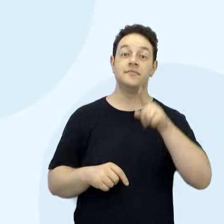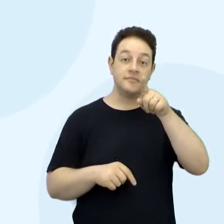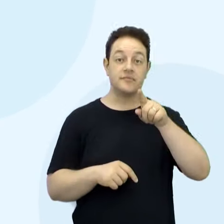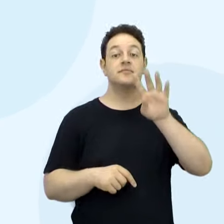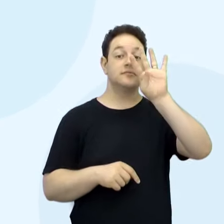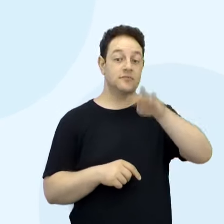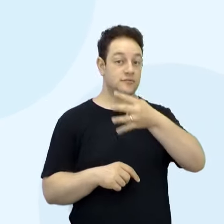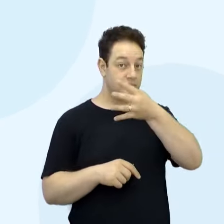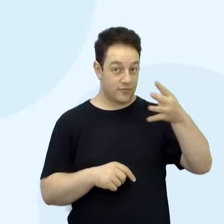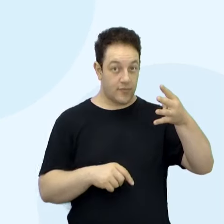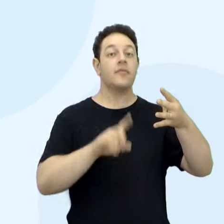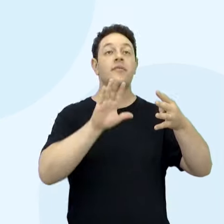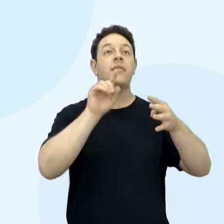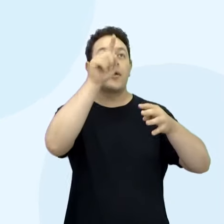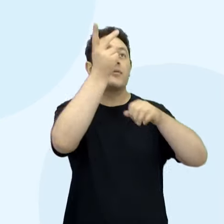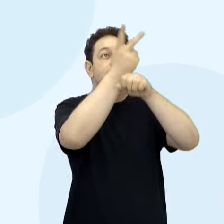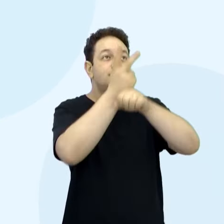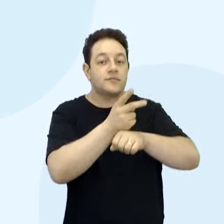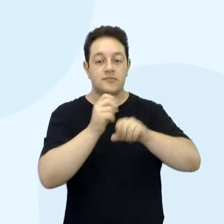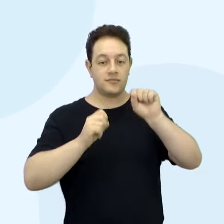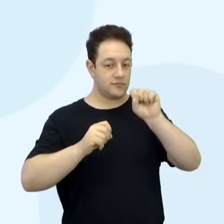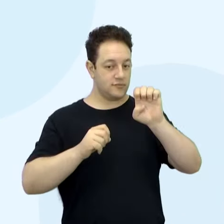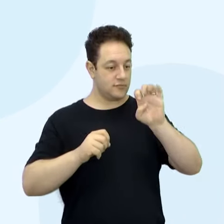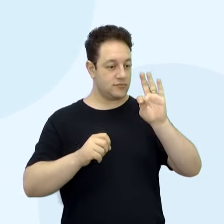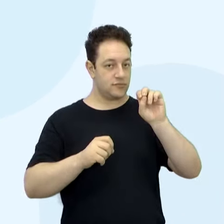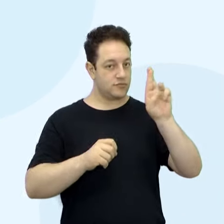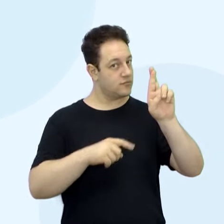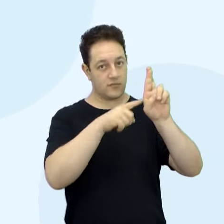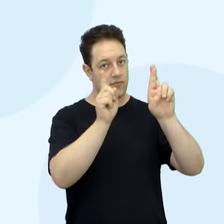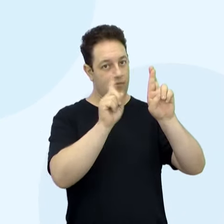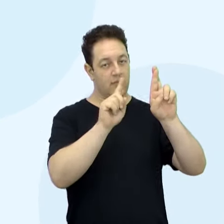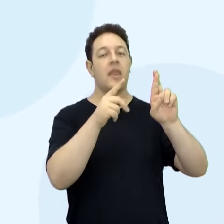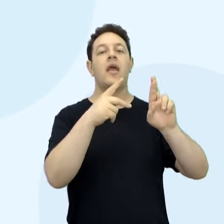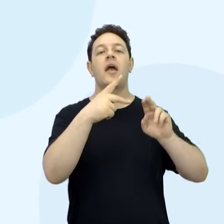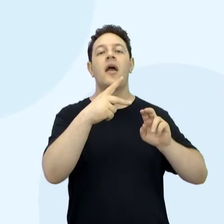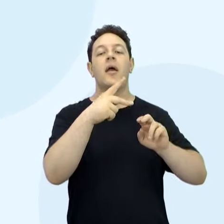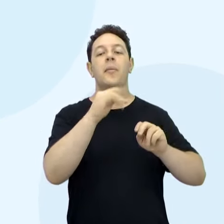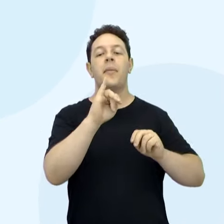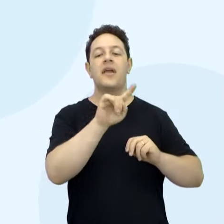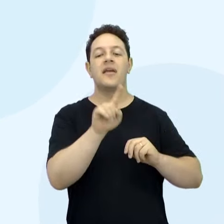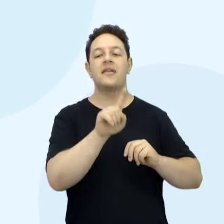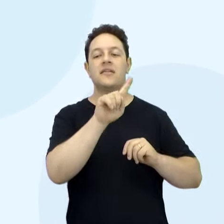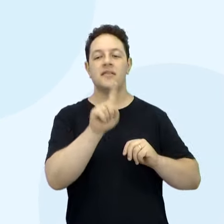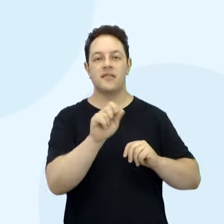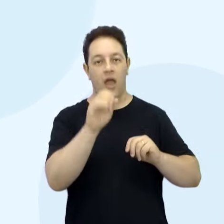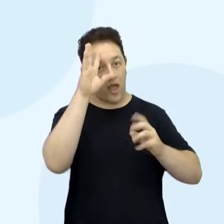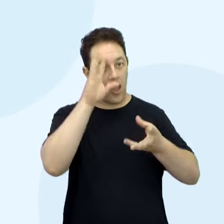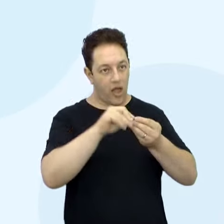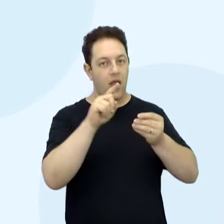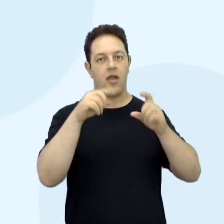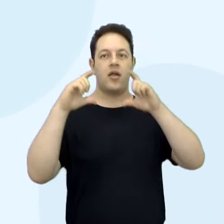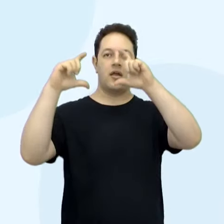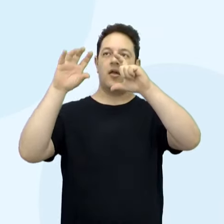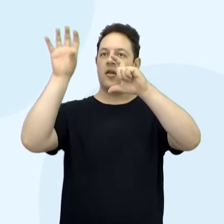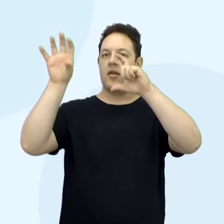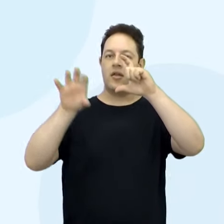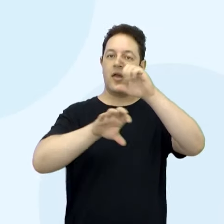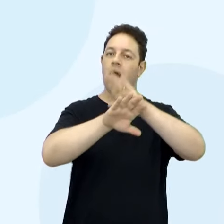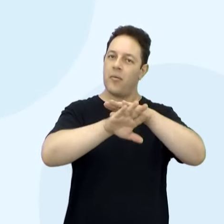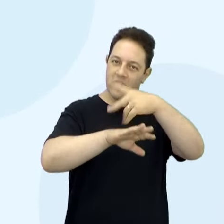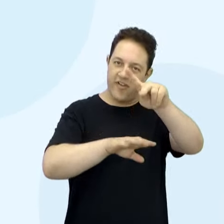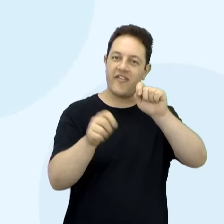ele está indicado como pizza, tá? Mas ele é o gráfico de setor que a gente vai fazer. E vocês vão colocar aí no,